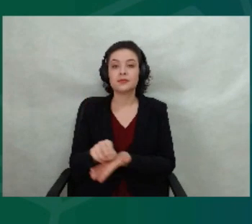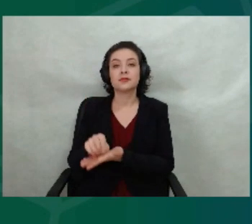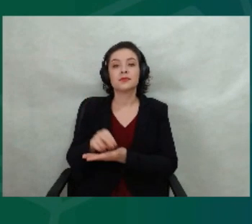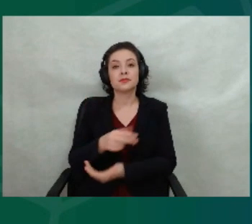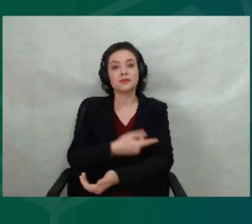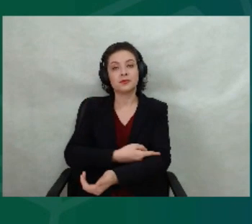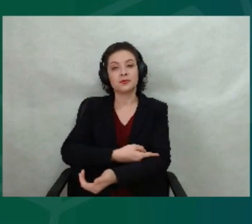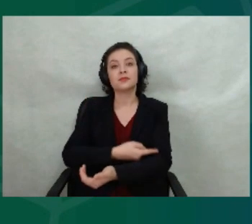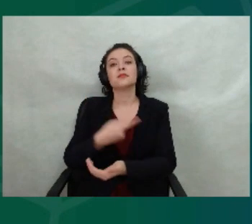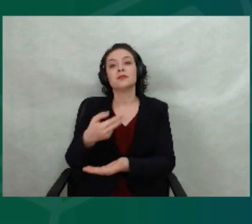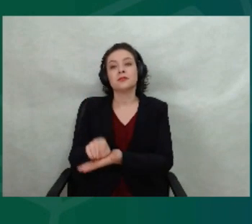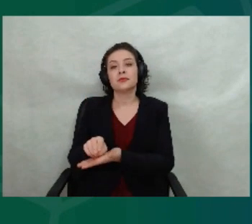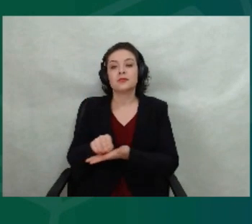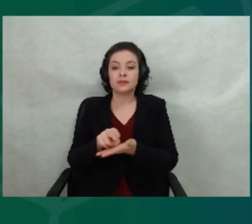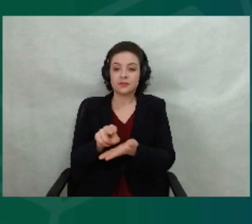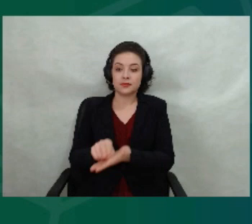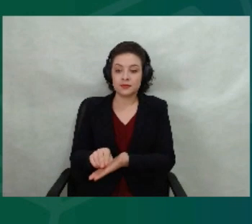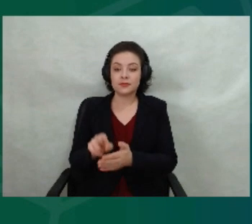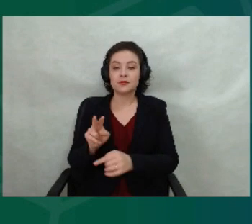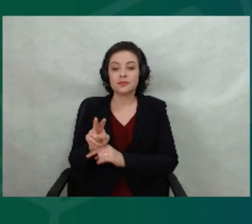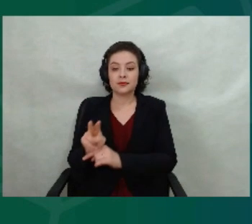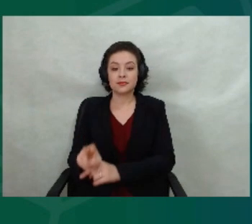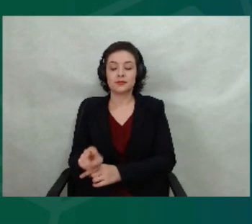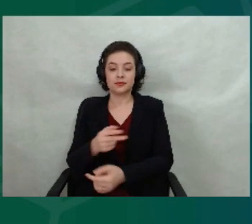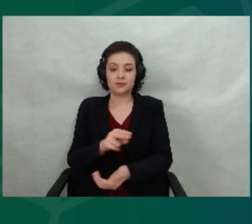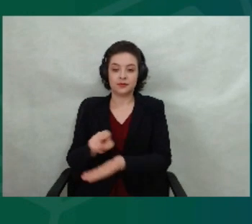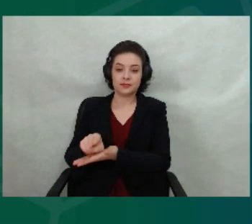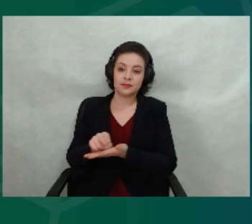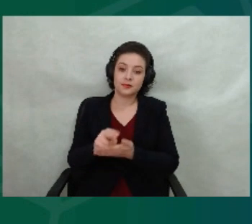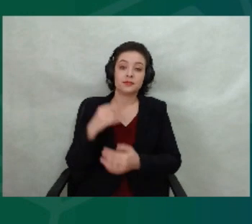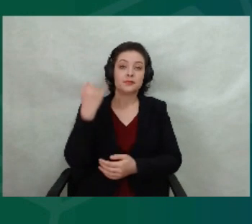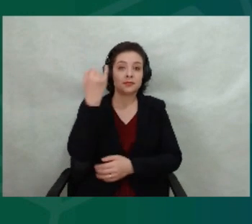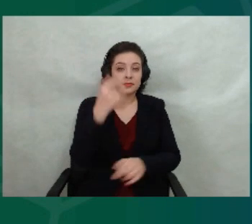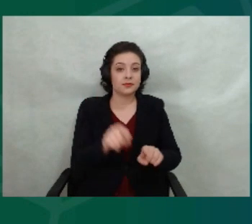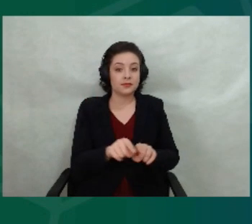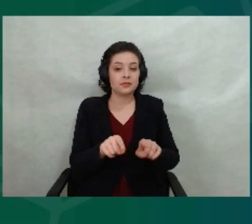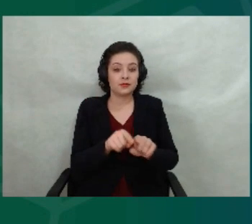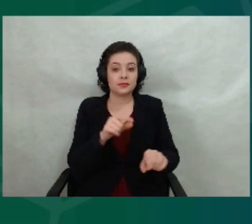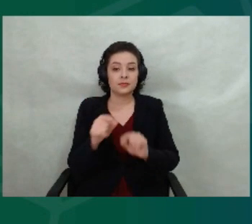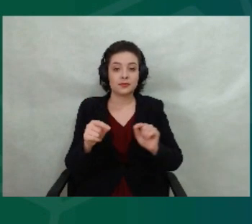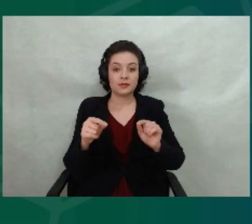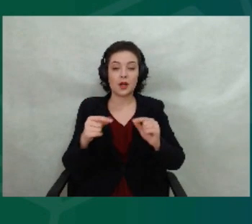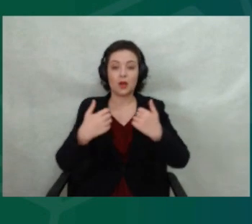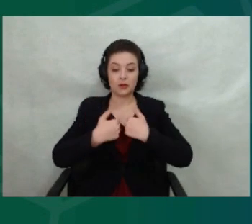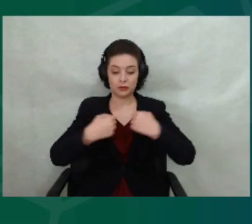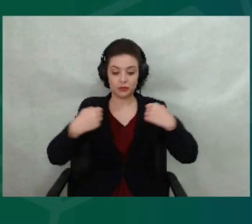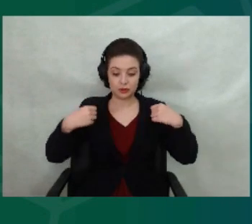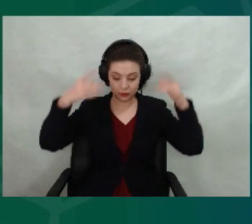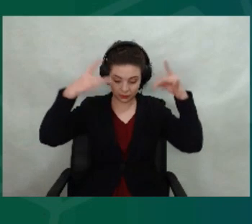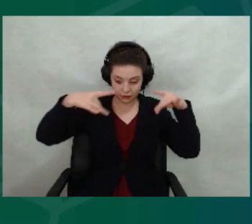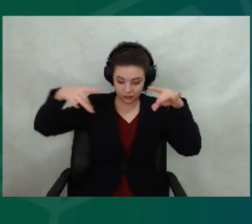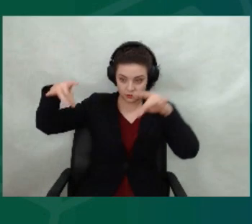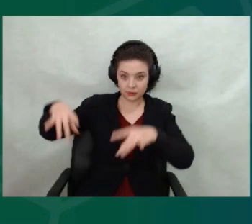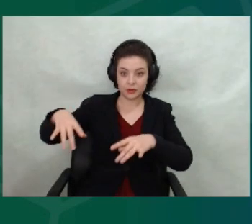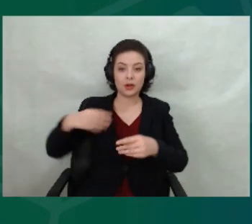a paramentar, mas a importância também da desparamentação, dessa dupla checagem dentro da